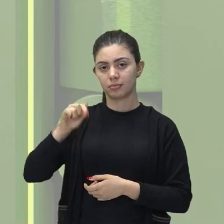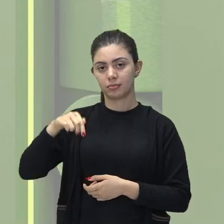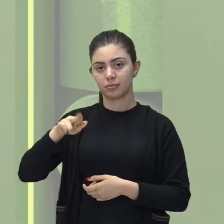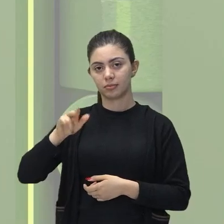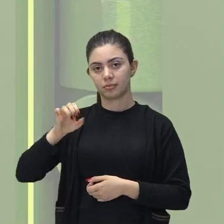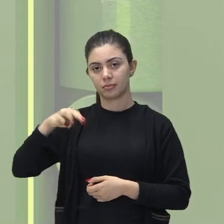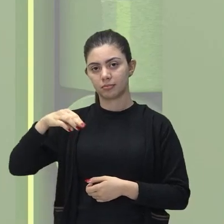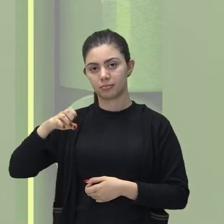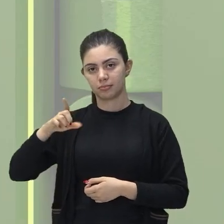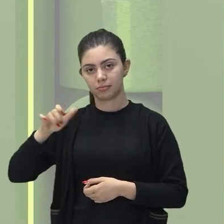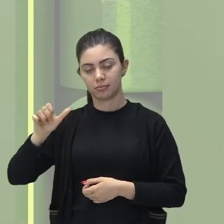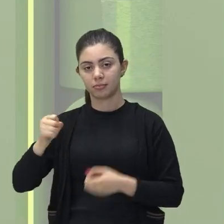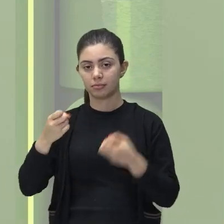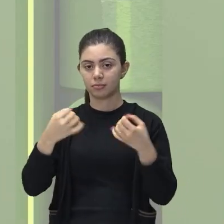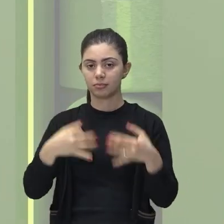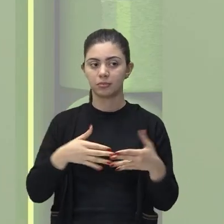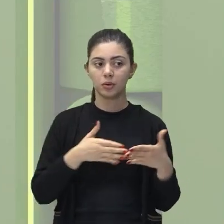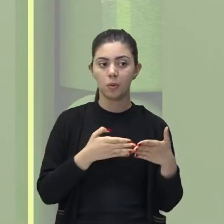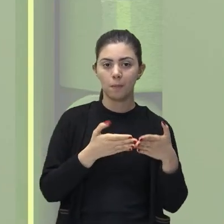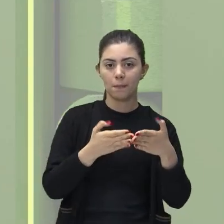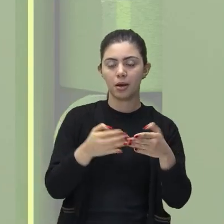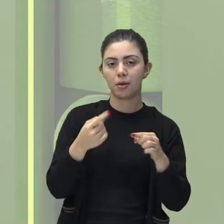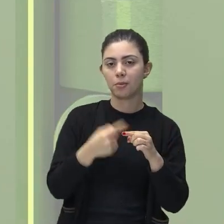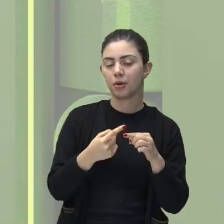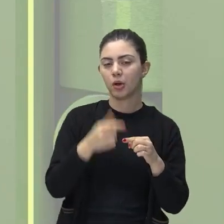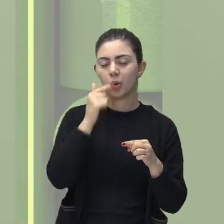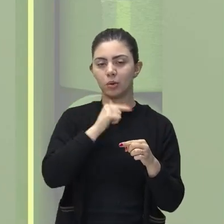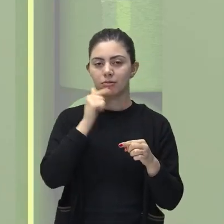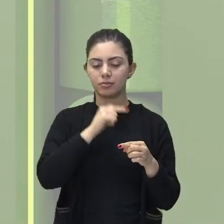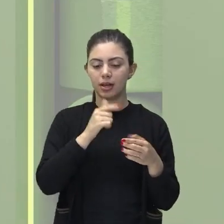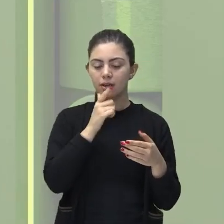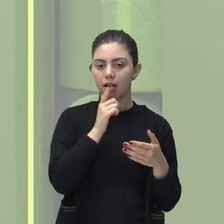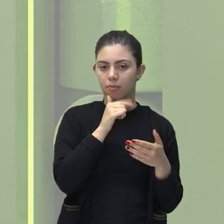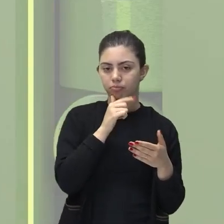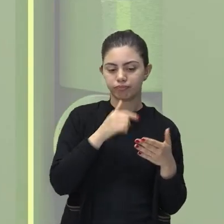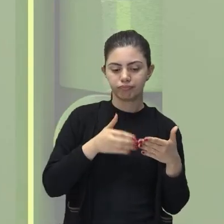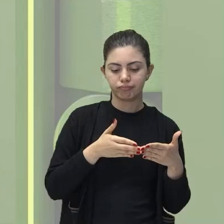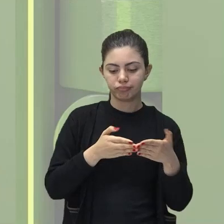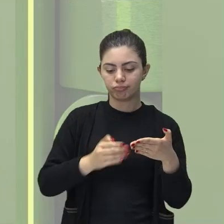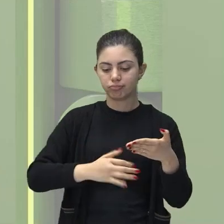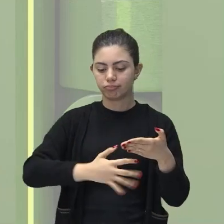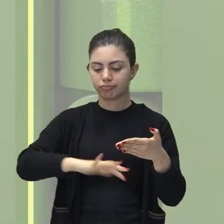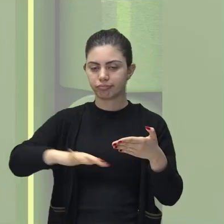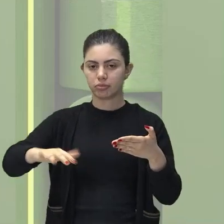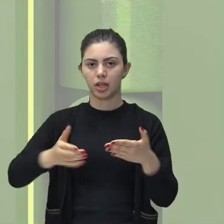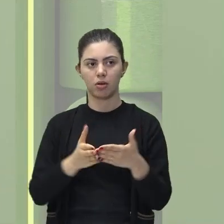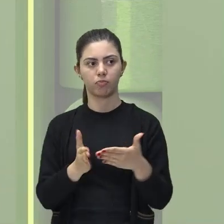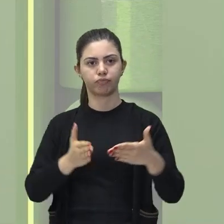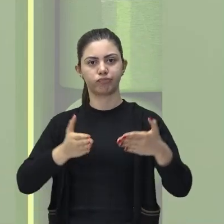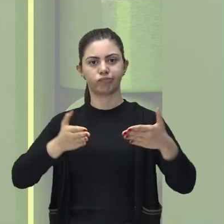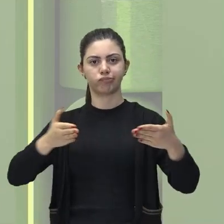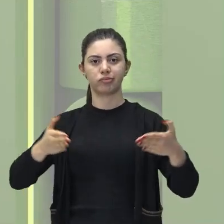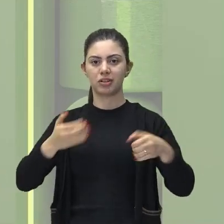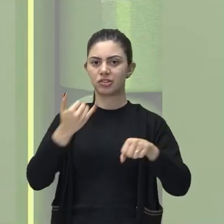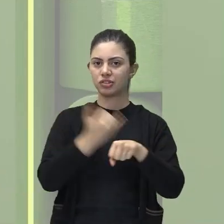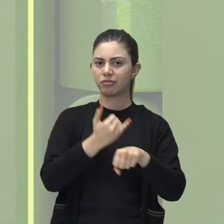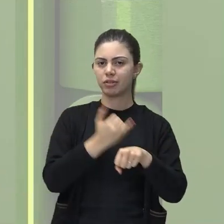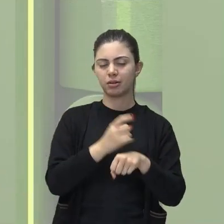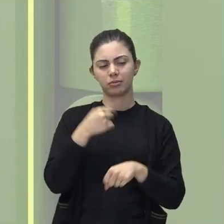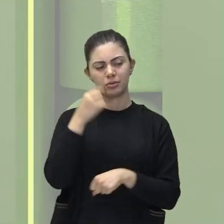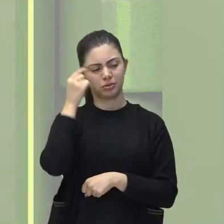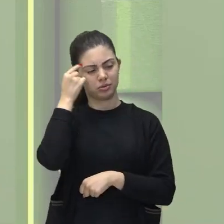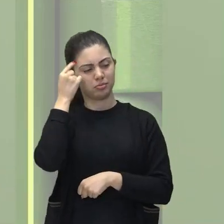questão dos barcos. Por que os barcos flutuam, né? Você vê barcos aí enormes, né, feito de ferro, né? A gente pensa que, não